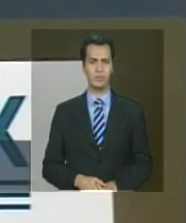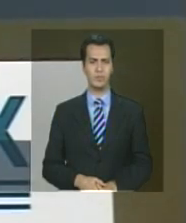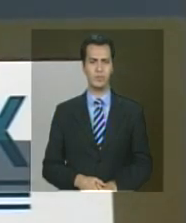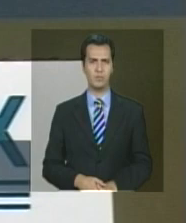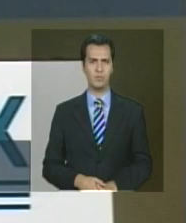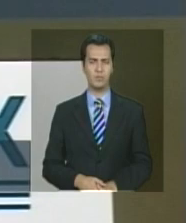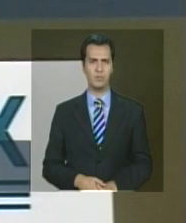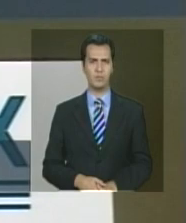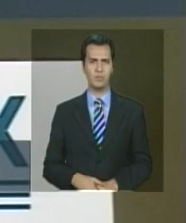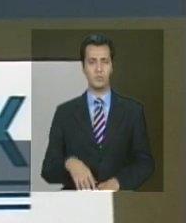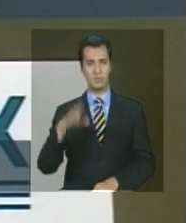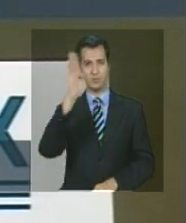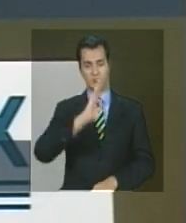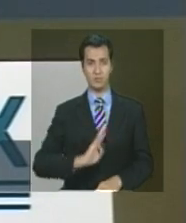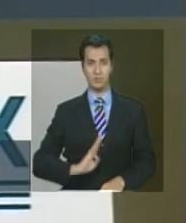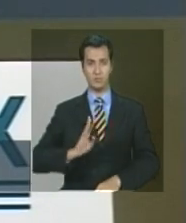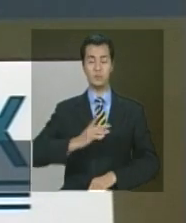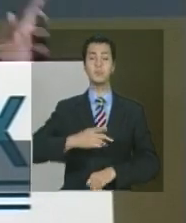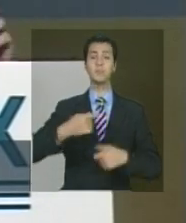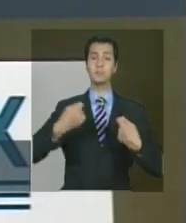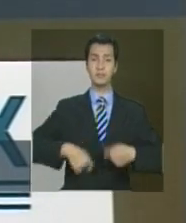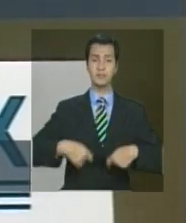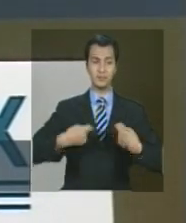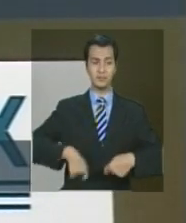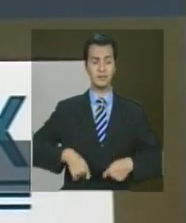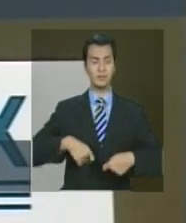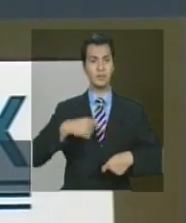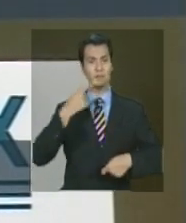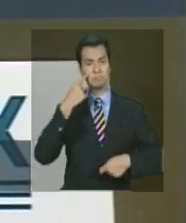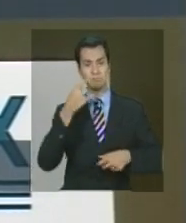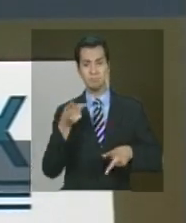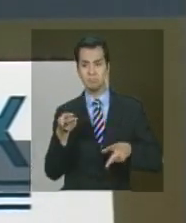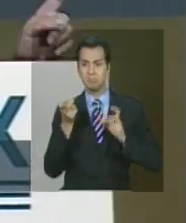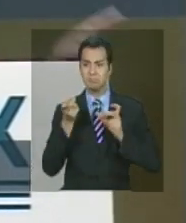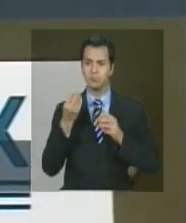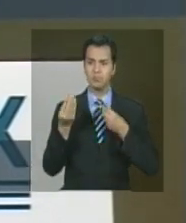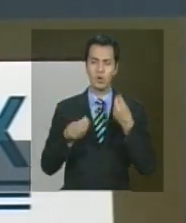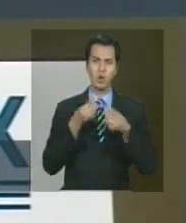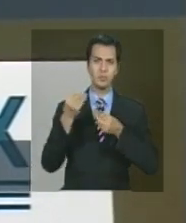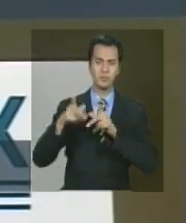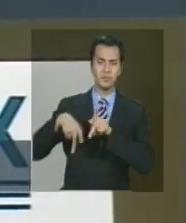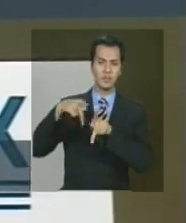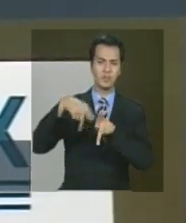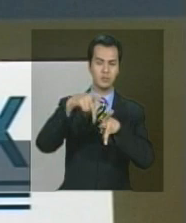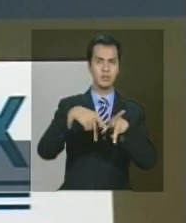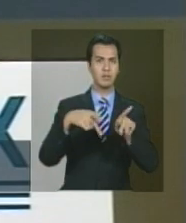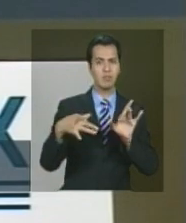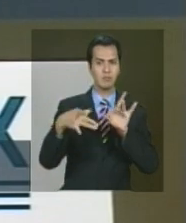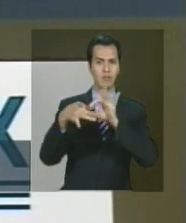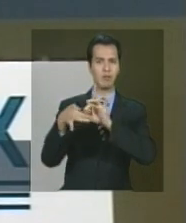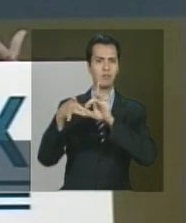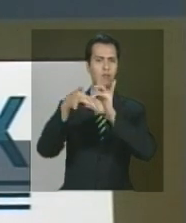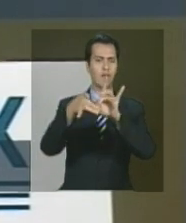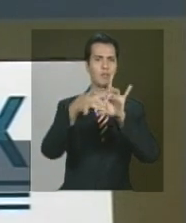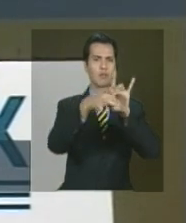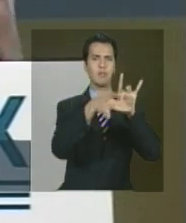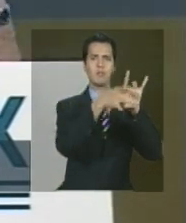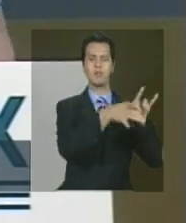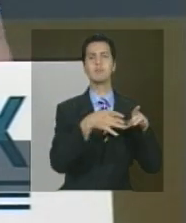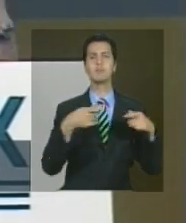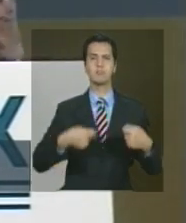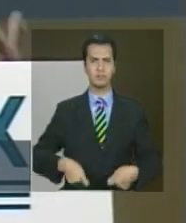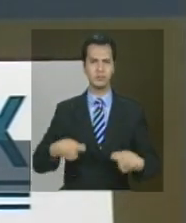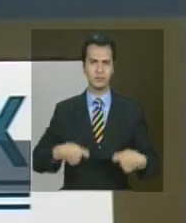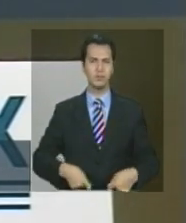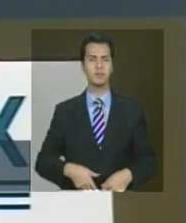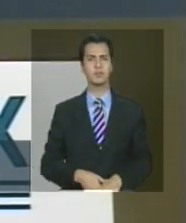tem de olhar suas ferrovias e integrá-la nos diferentes modais. Esse país tem um